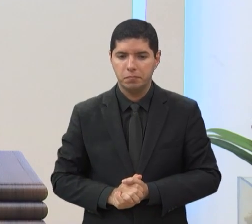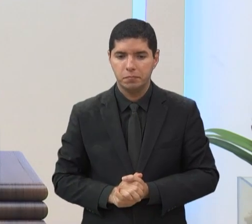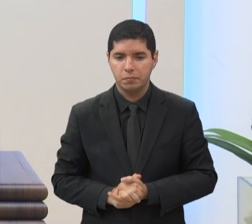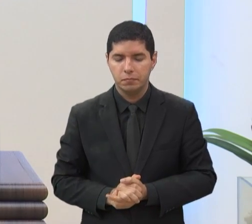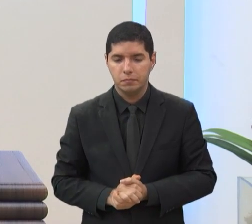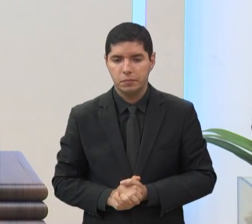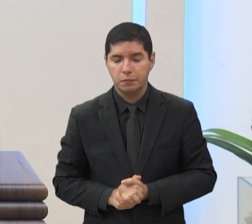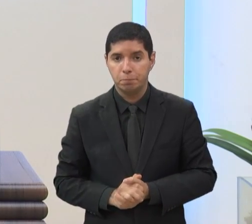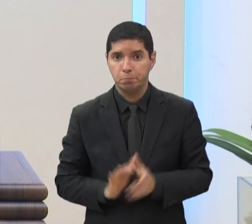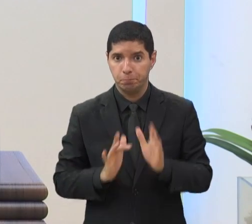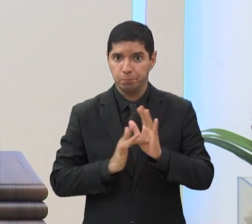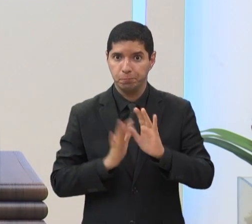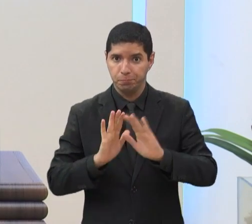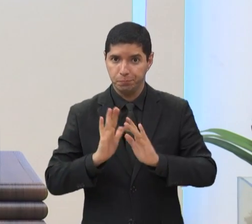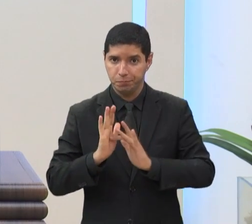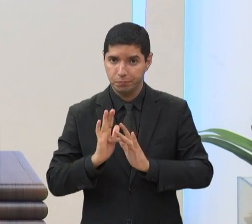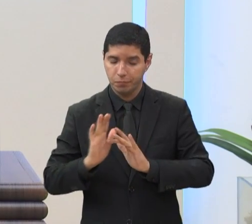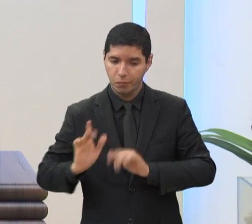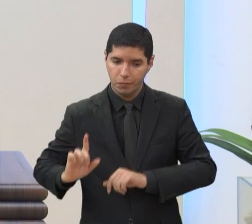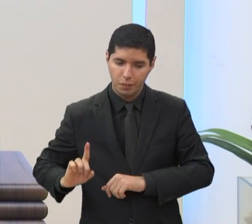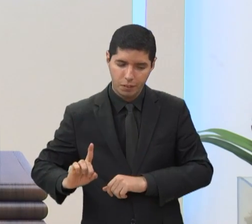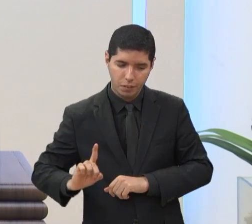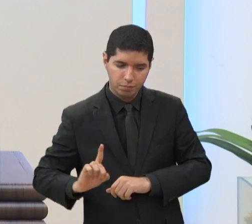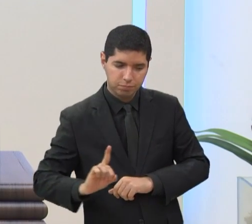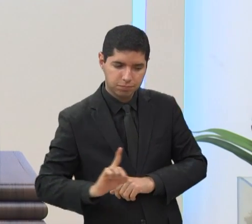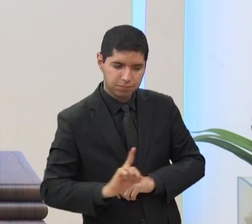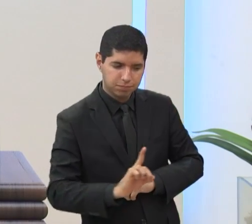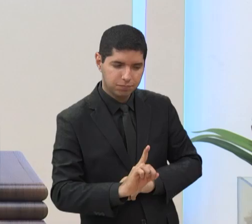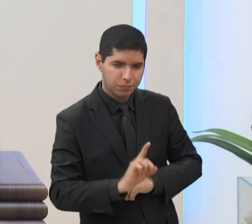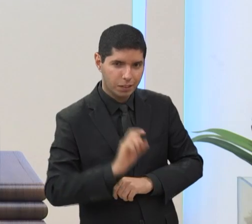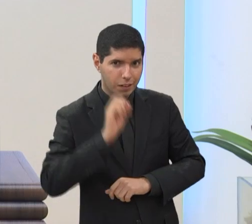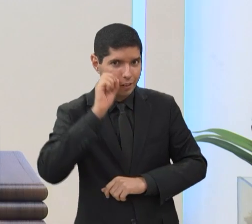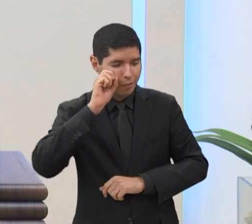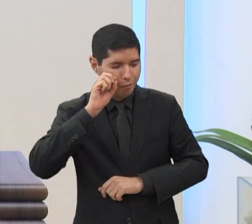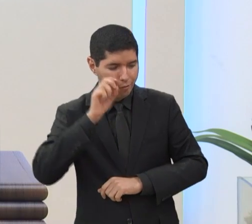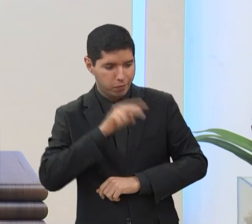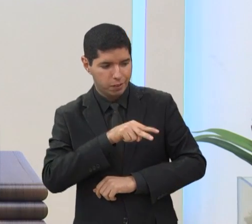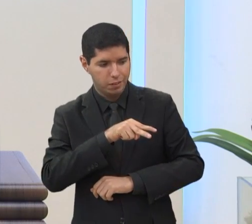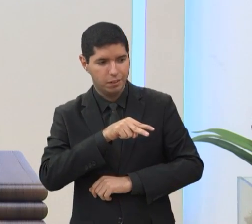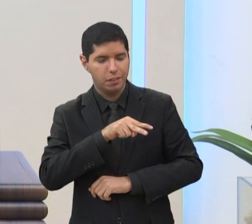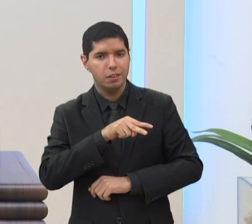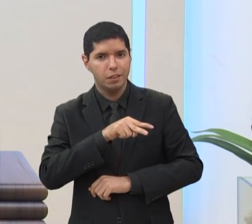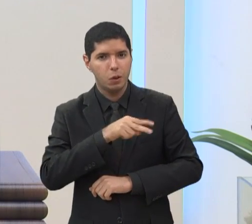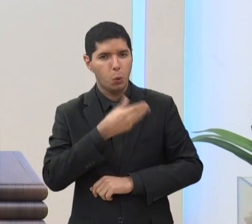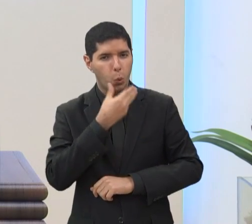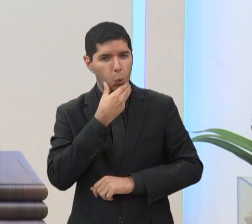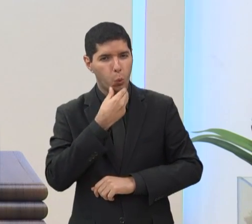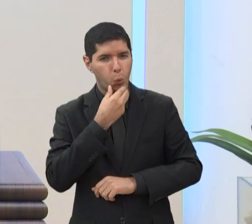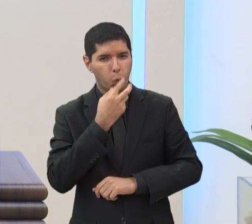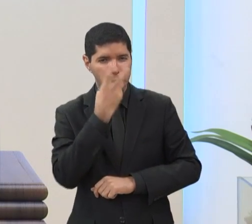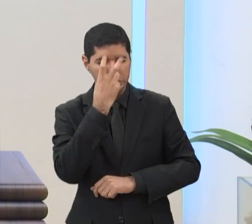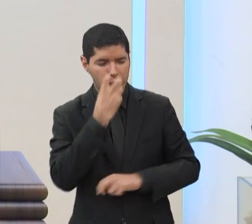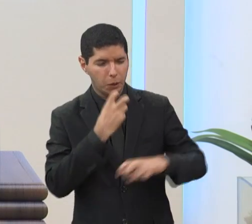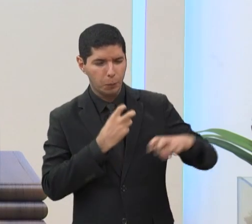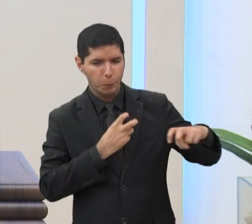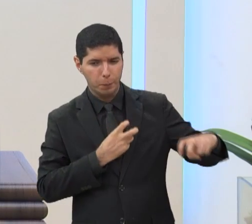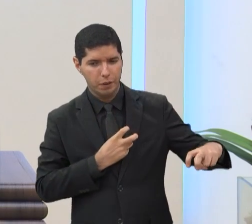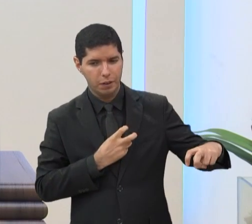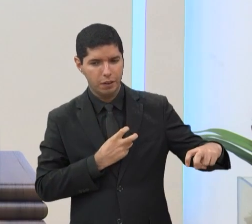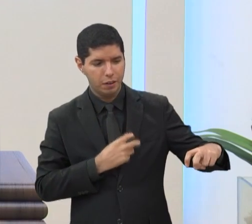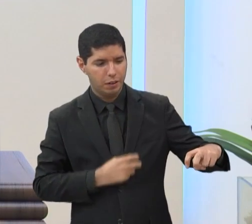Jesus passando viu aquele homem. E este olhar de